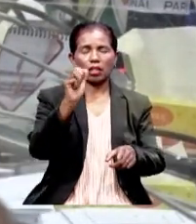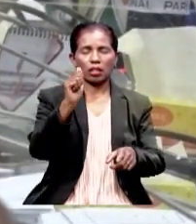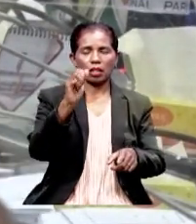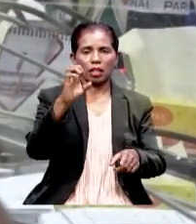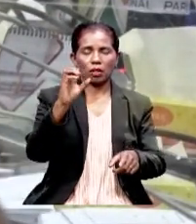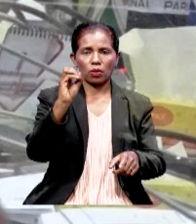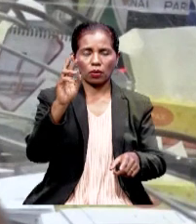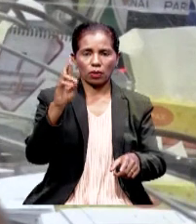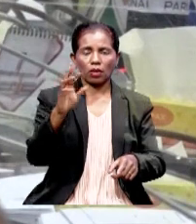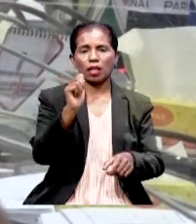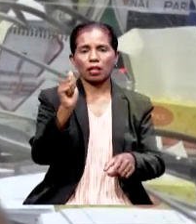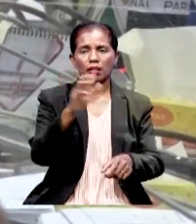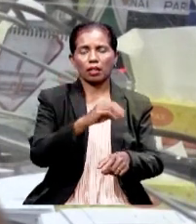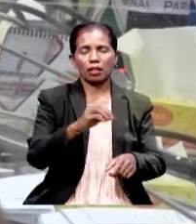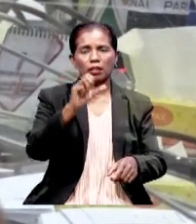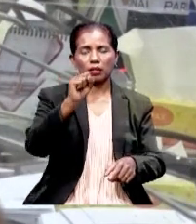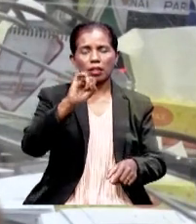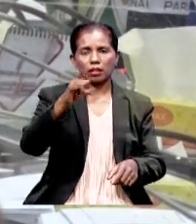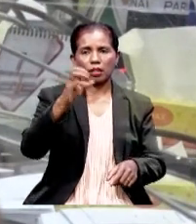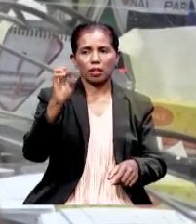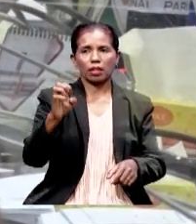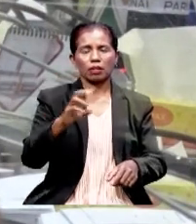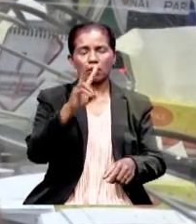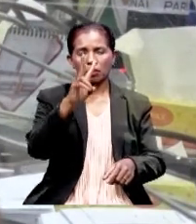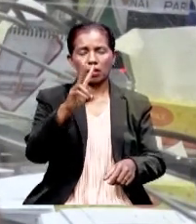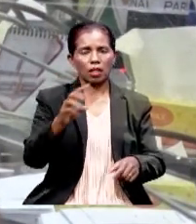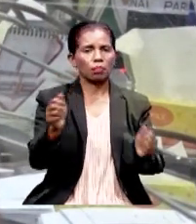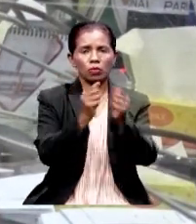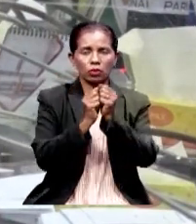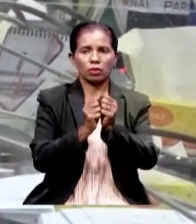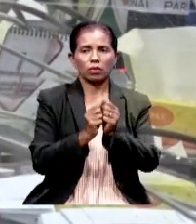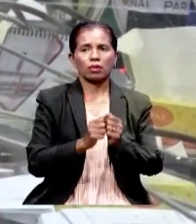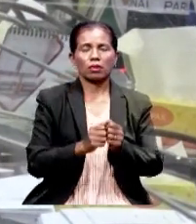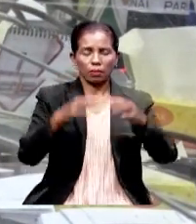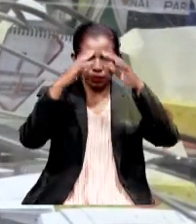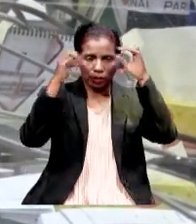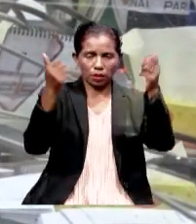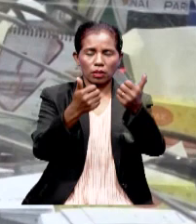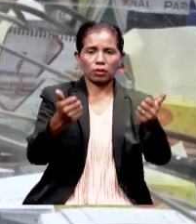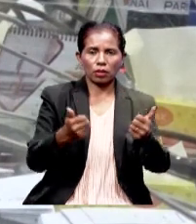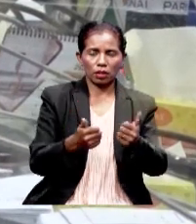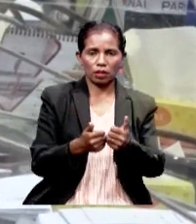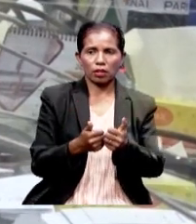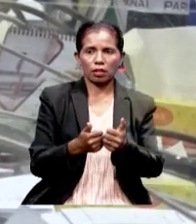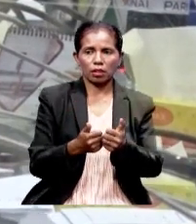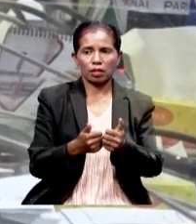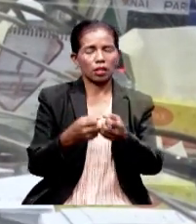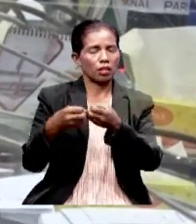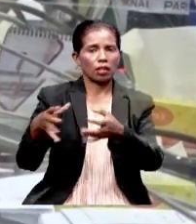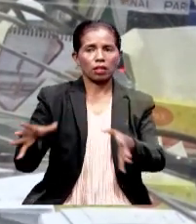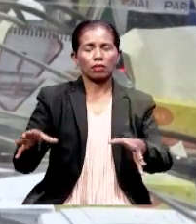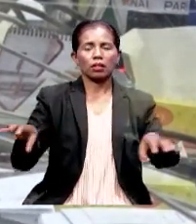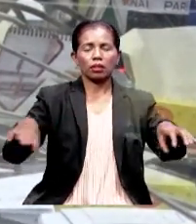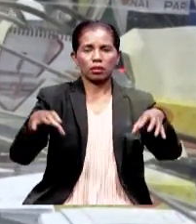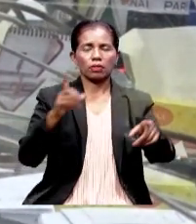GSM. Tambah durante ne buat ruane kahur hela. Presidente autoridade la kontini nia